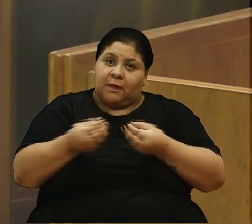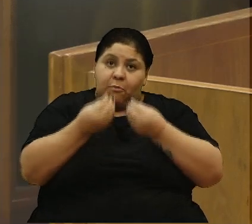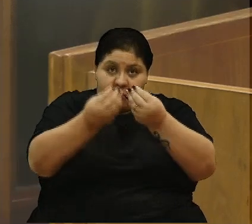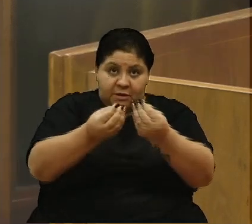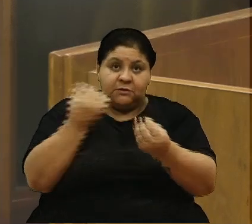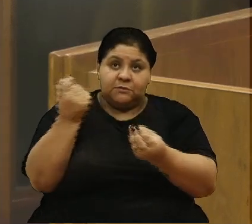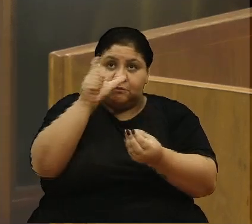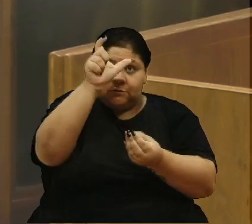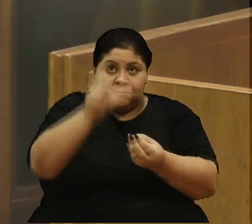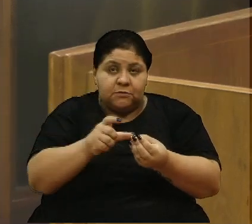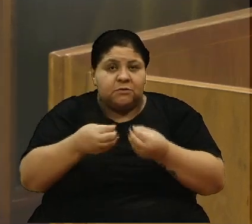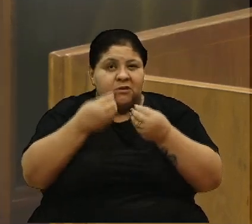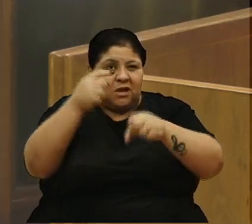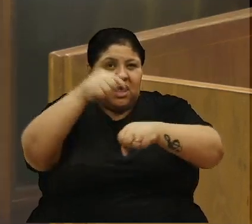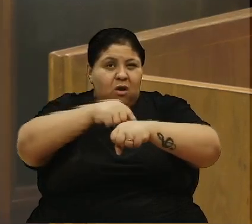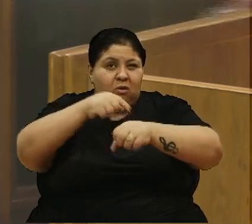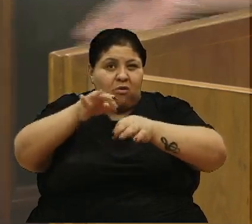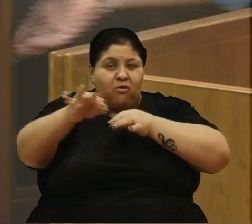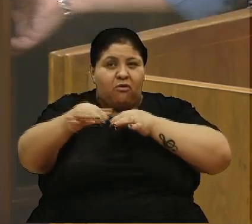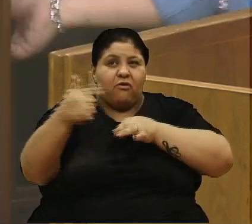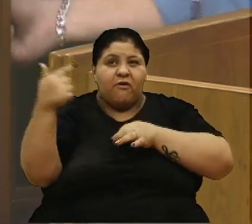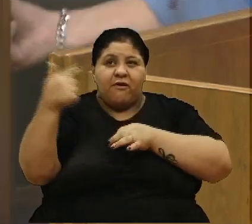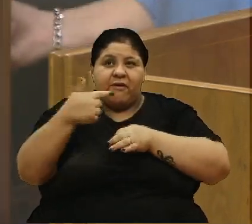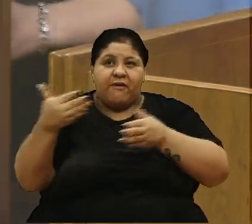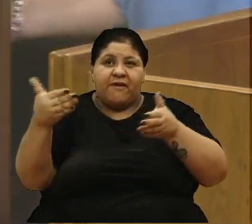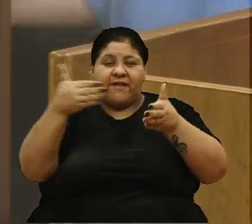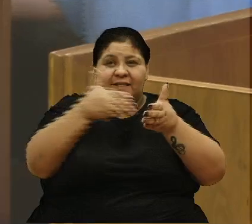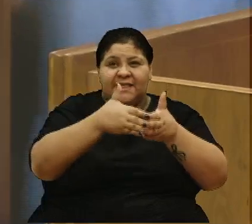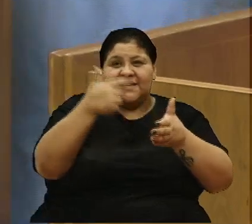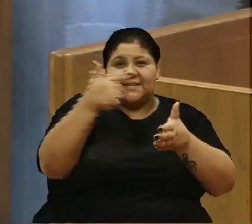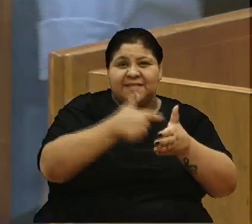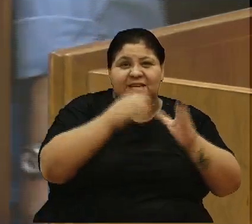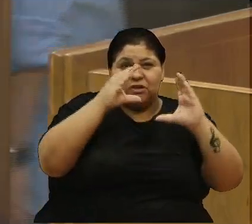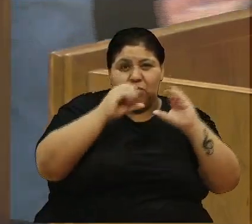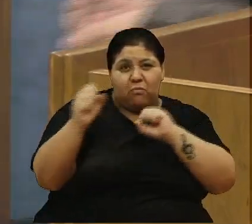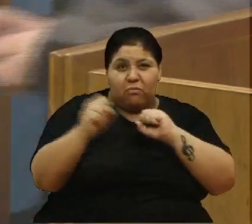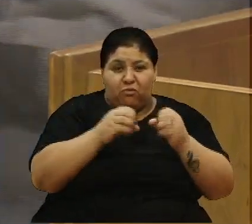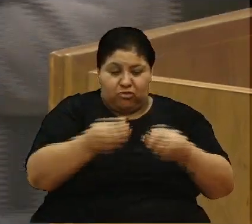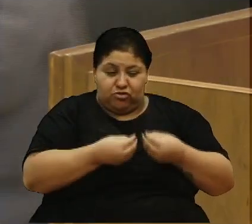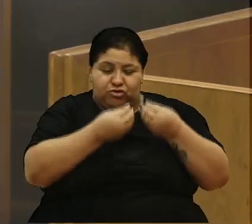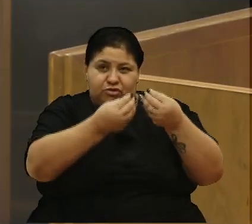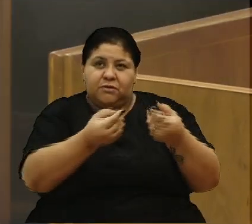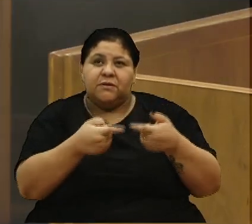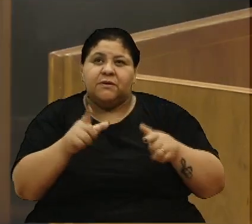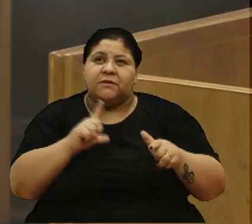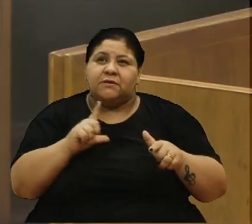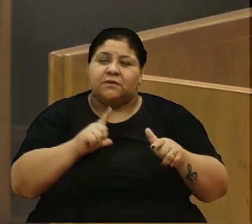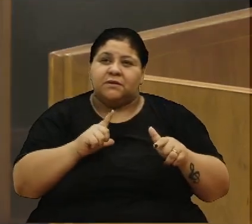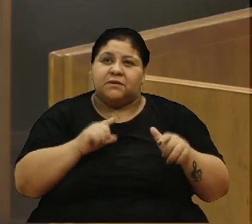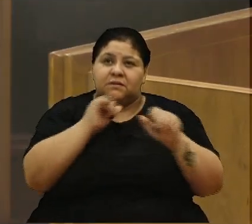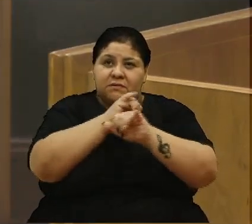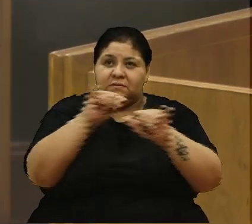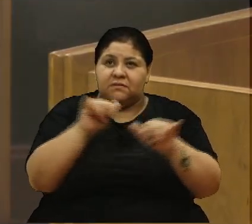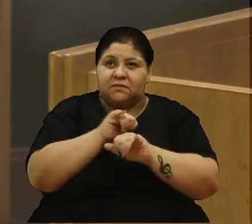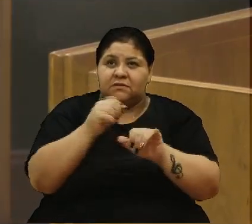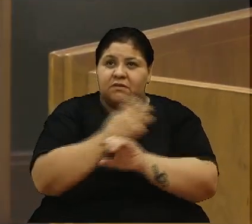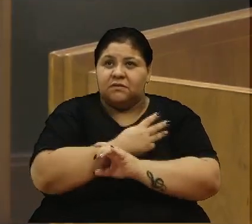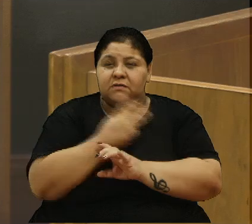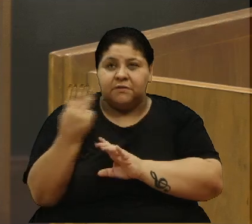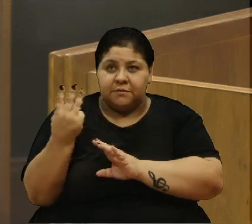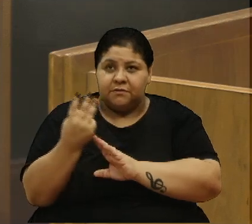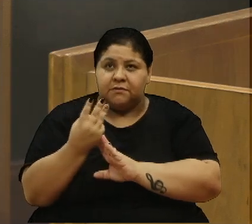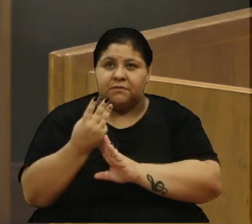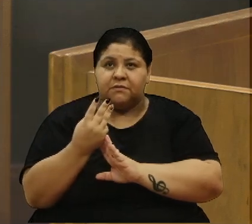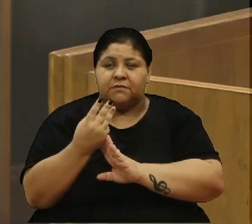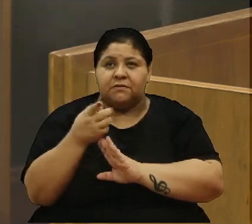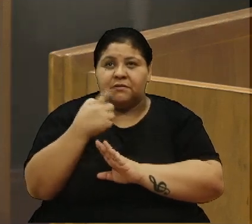importante, é um horário bem estendido, das 7 da manhã às 7 da noite pode acontecer a doação, mas tem todas as informações ali no site, né? Então,